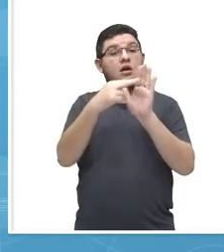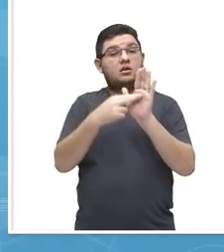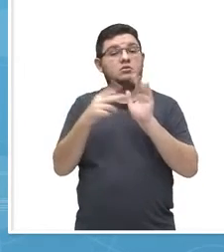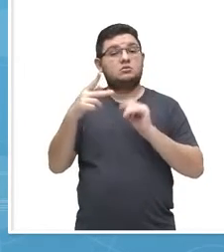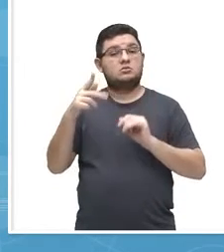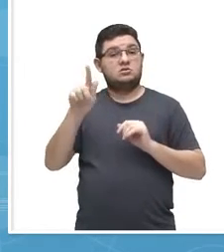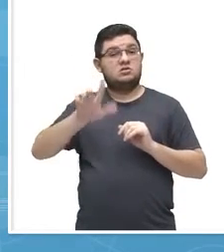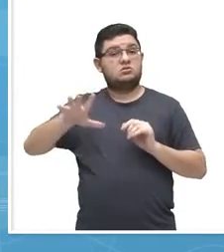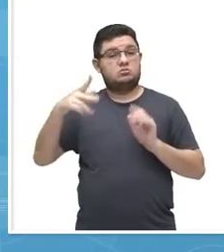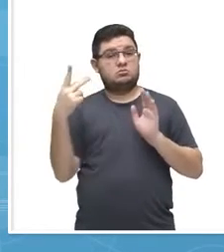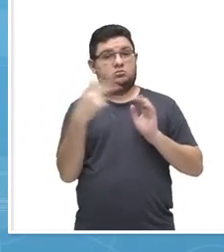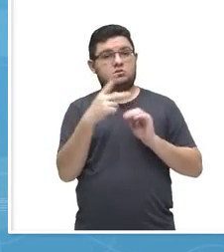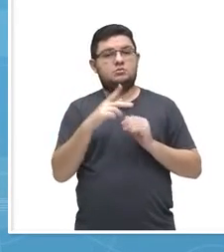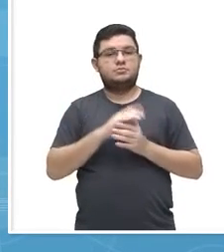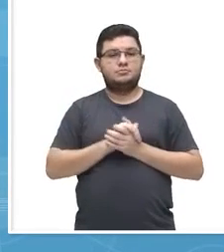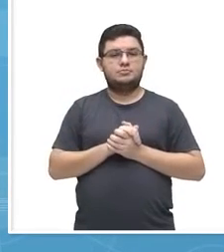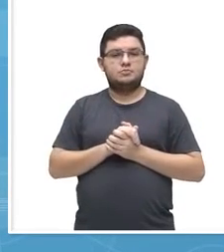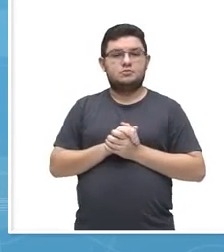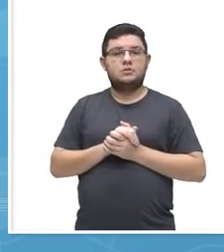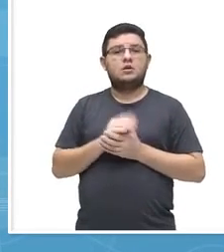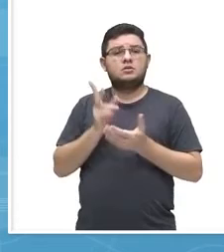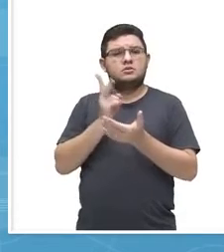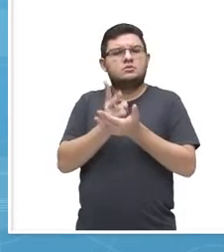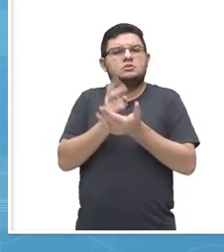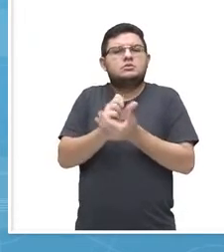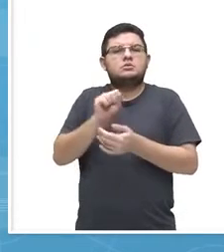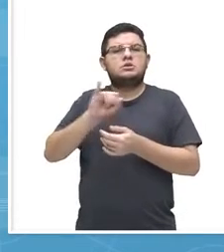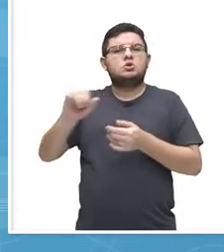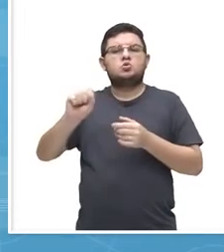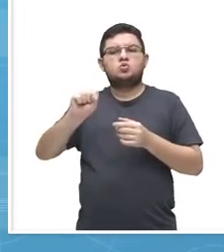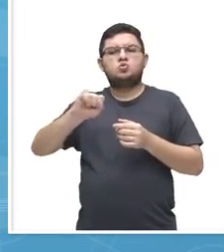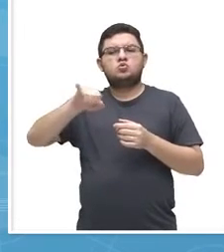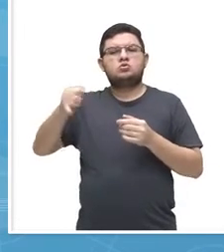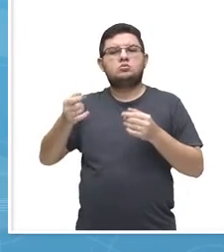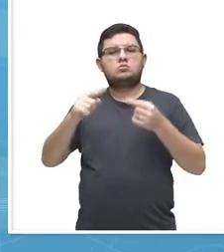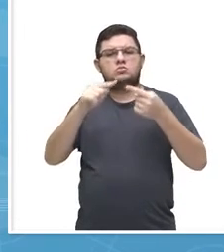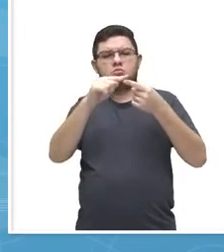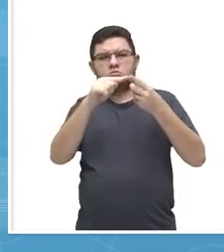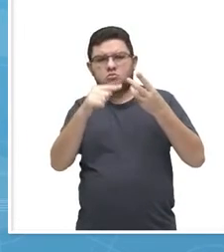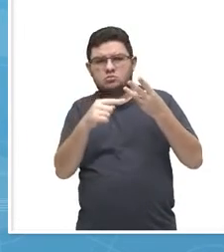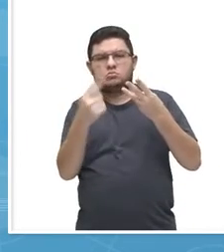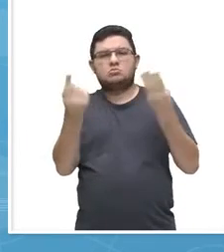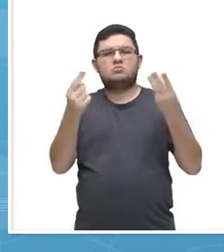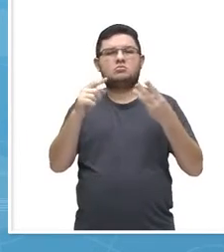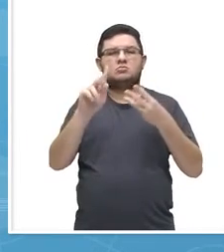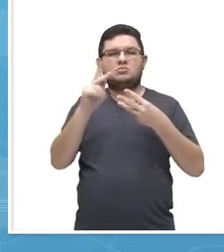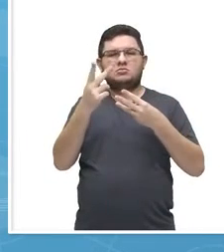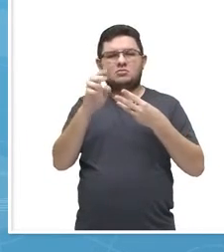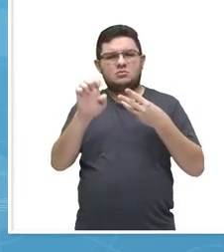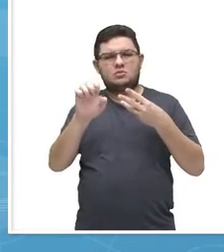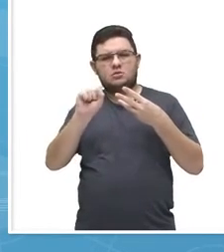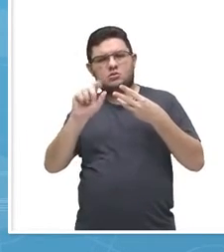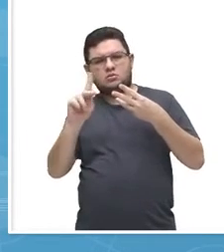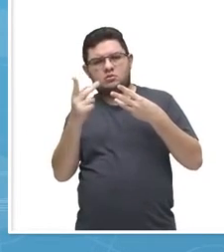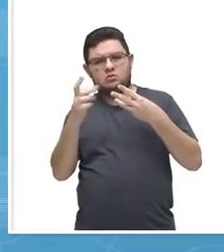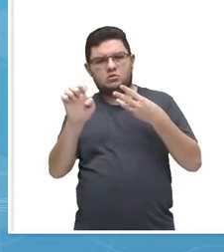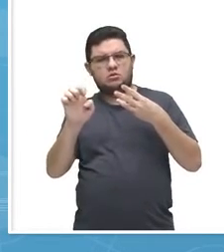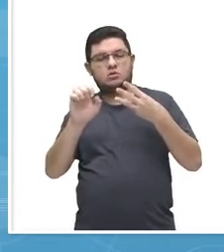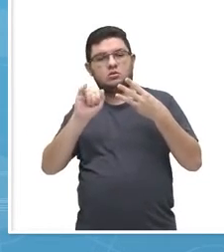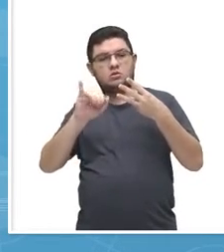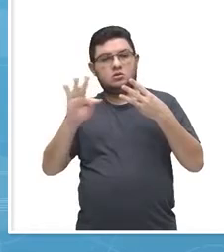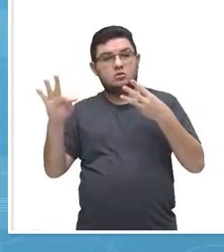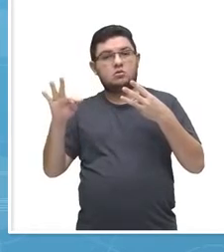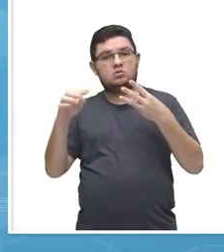Toda vez que o seu sujeito for um desses aqui, Pedro, Maria, Helena, João,